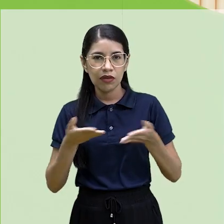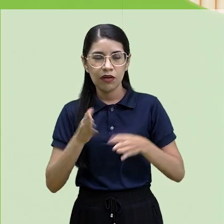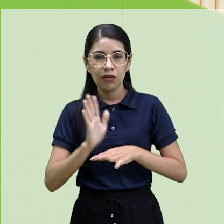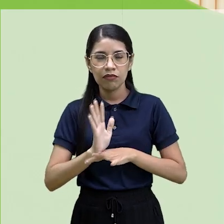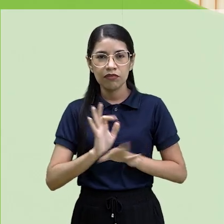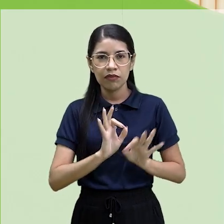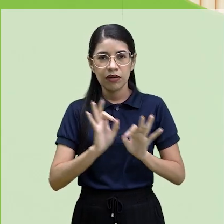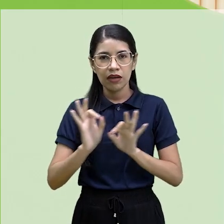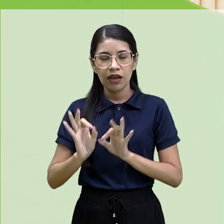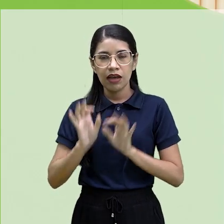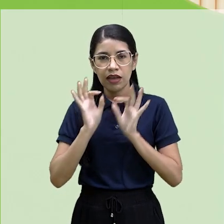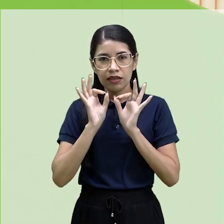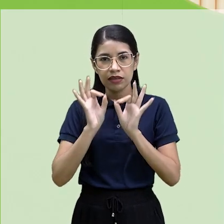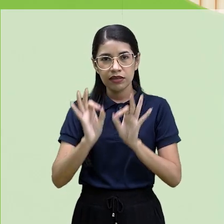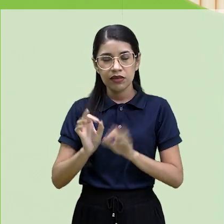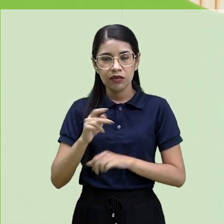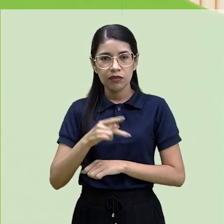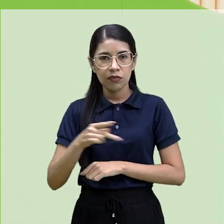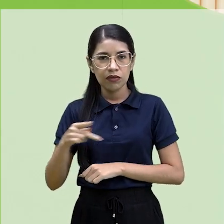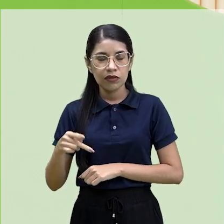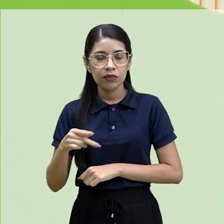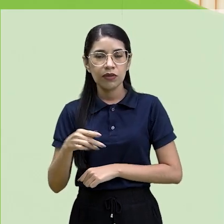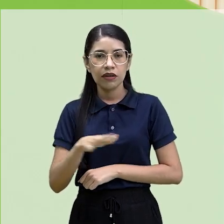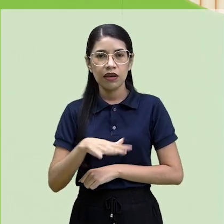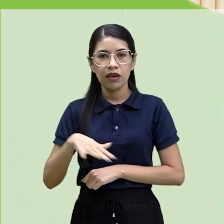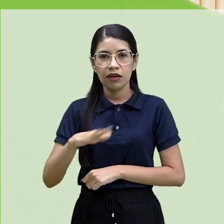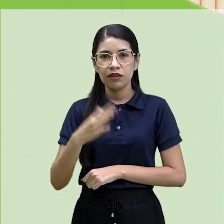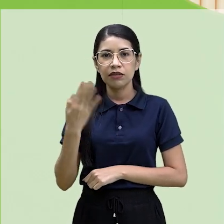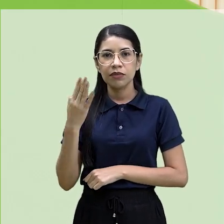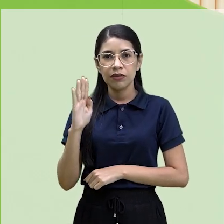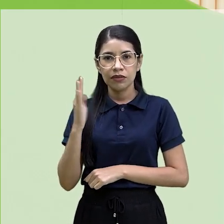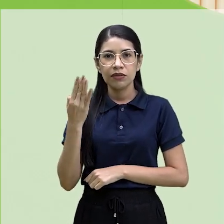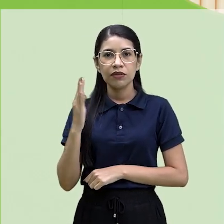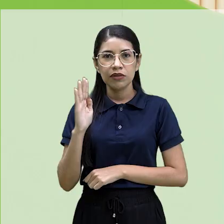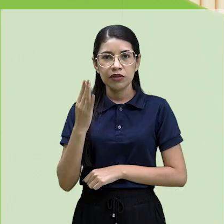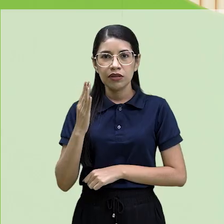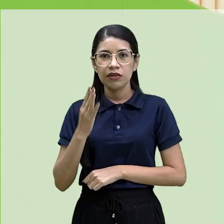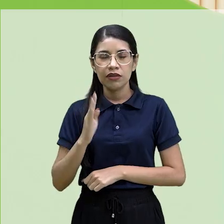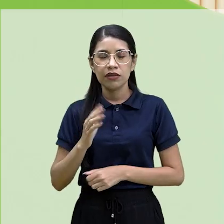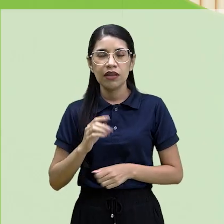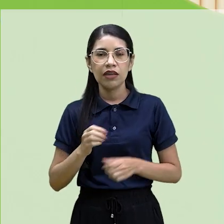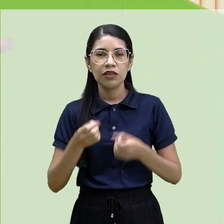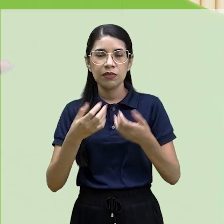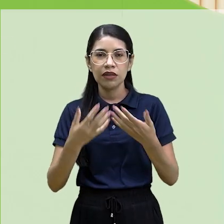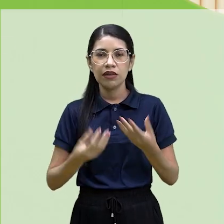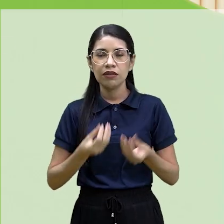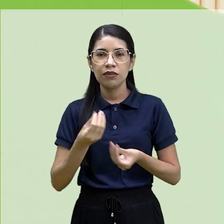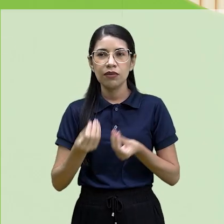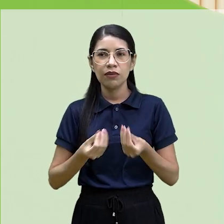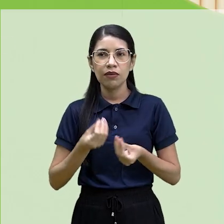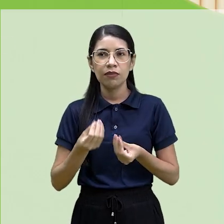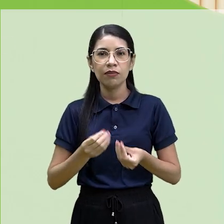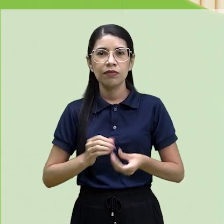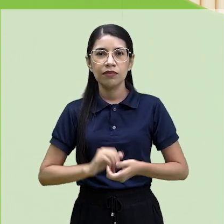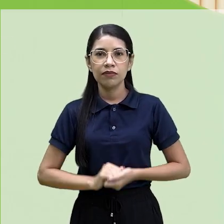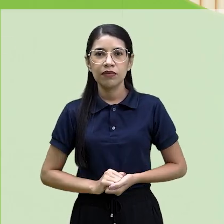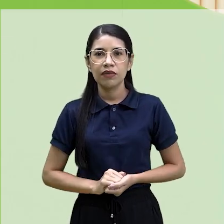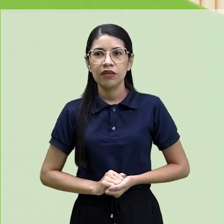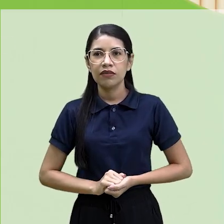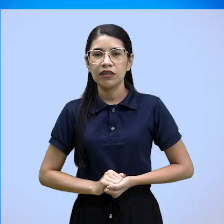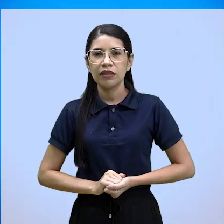bastante atenção com o professor de biologia explicando para nós o olho humano. Vamos